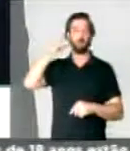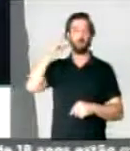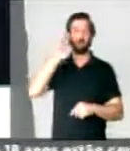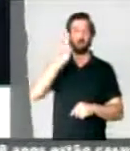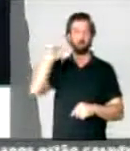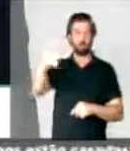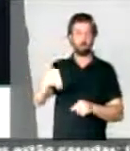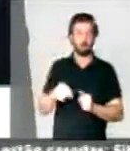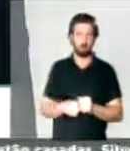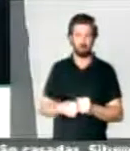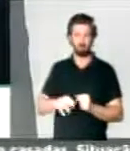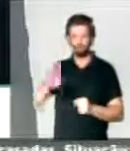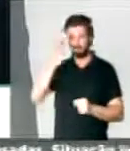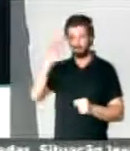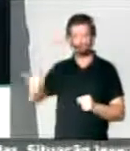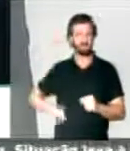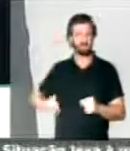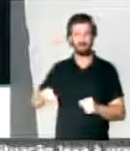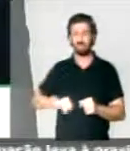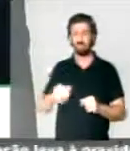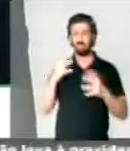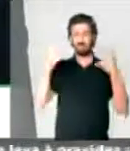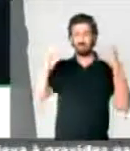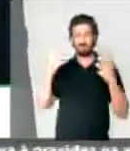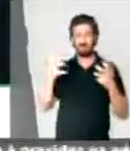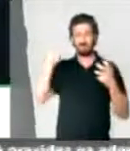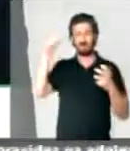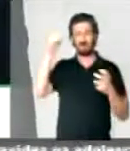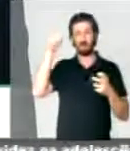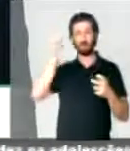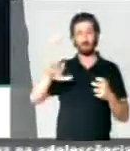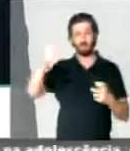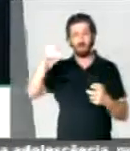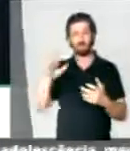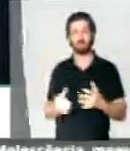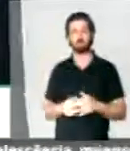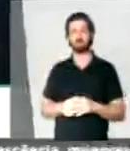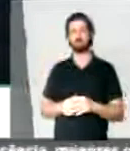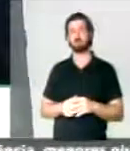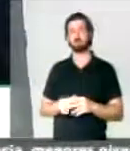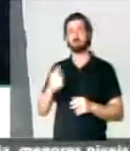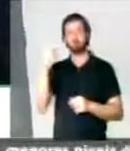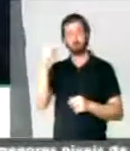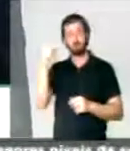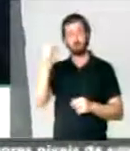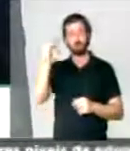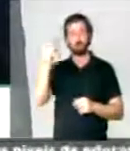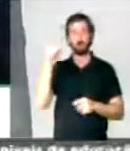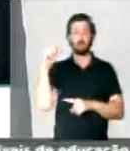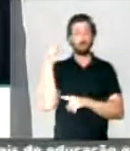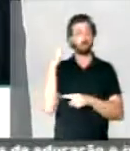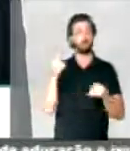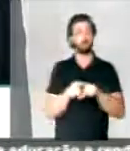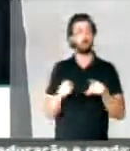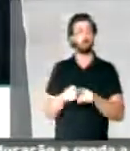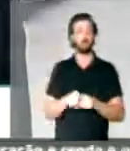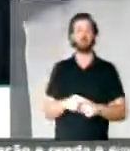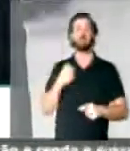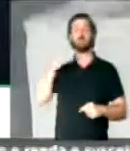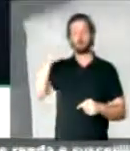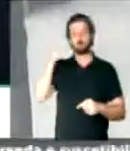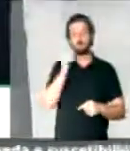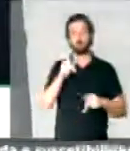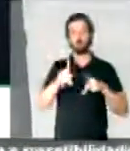que sofre tanto com a seca no estado do Rio Grande do Norte e do Nordeste brasileiro, os seus irmãos gaúchos, e tenho certeza que o